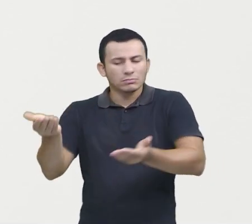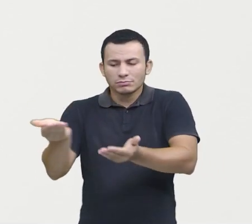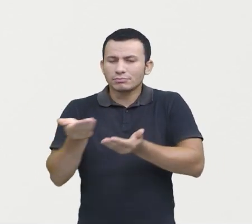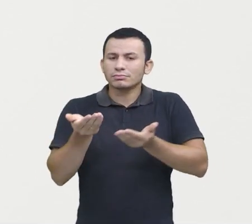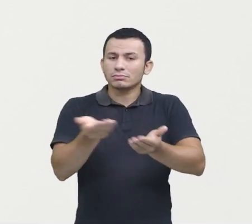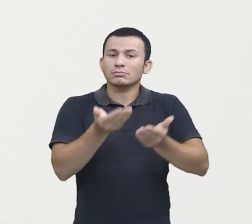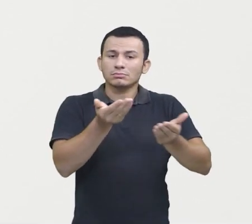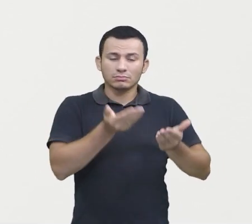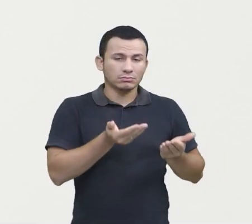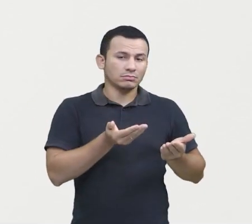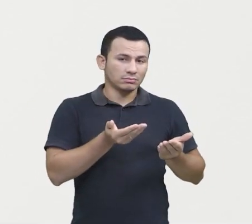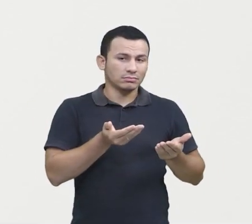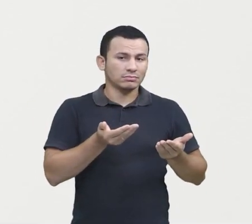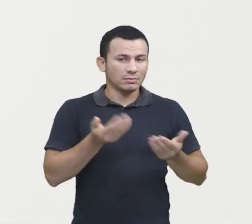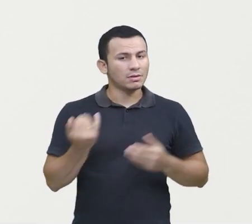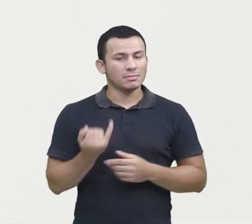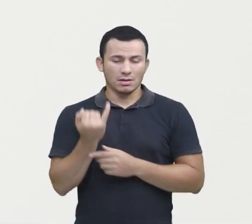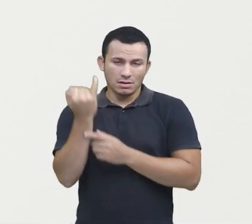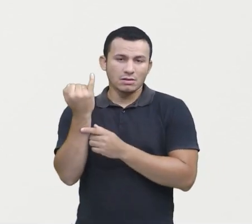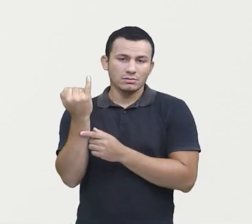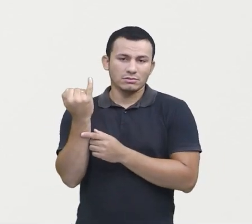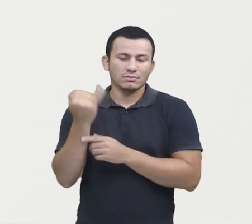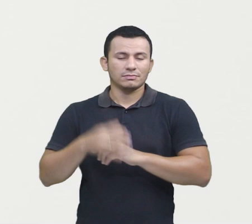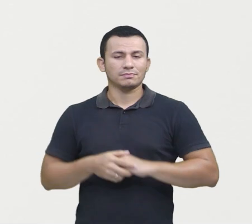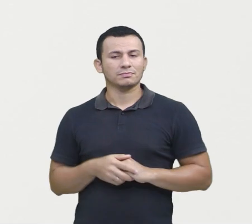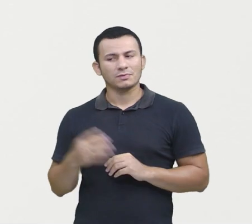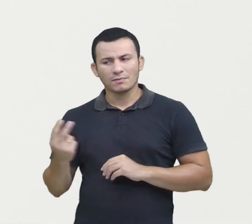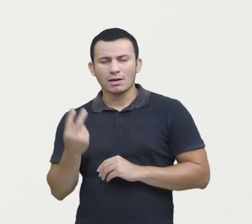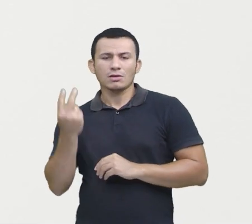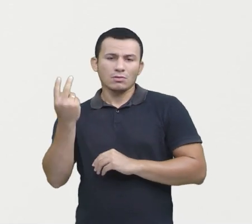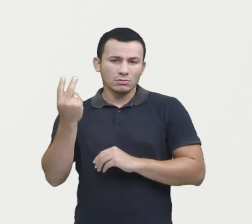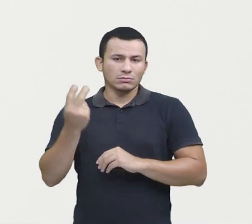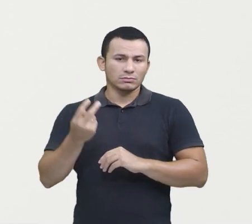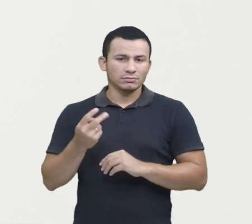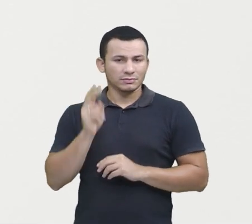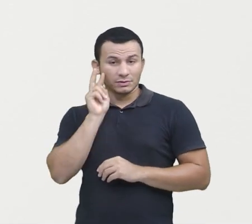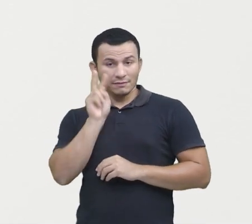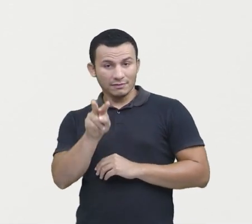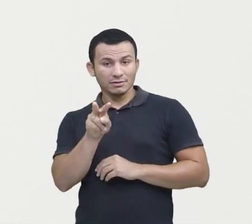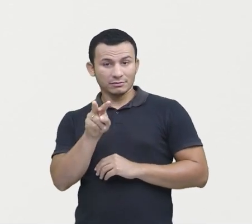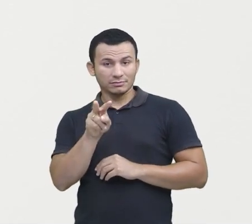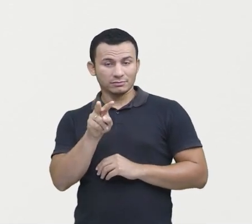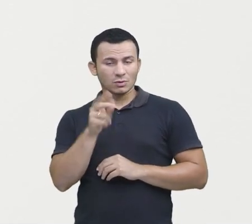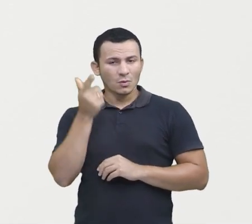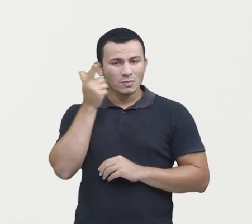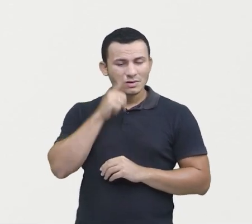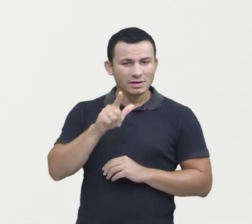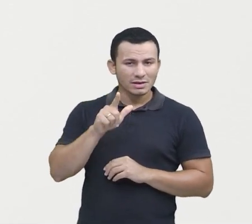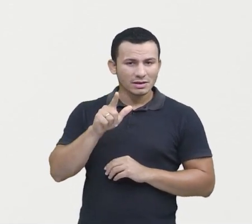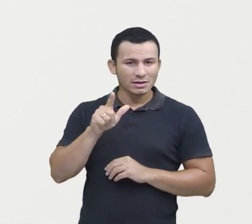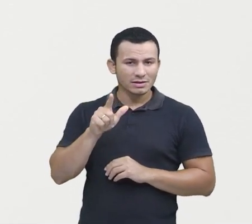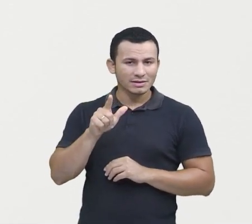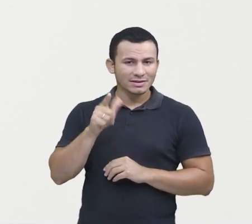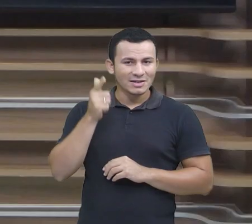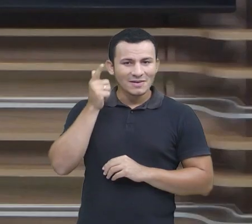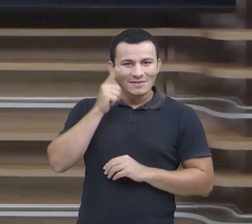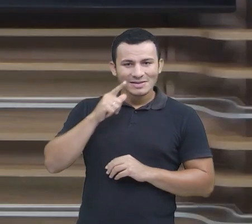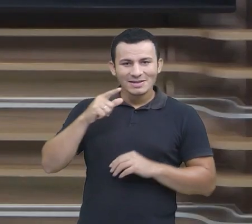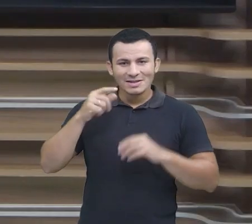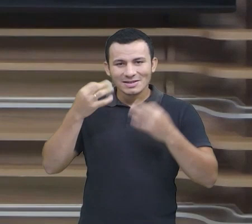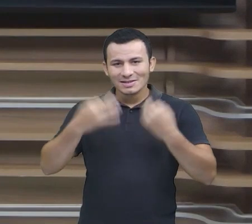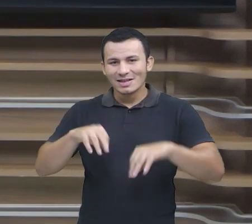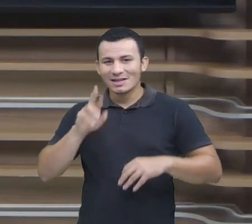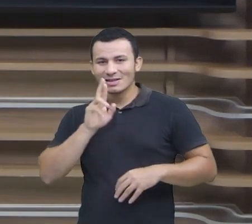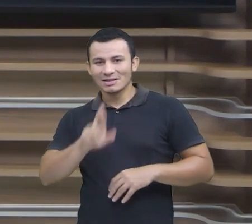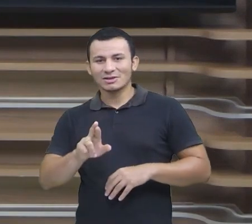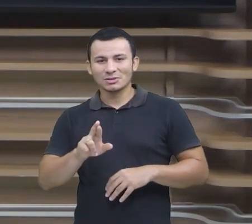por nossas diferenças. Vocês estão olhando, crianças? Conseguiram desvendar os nossos desafios?